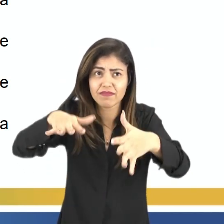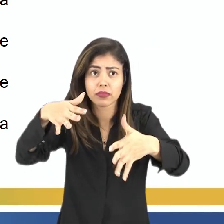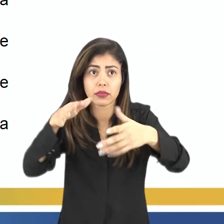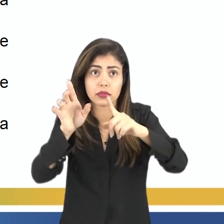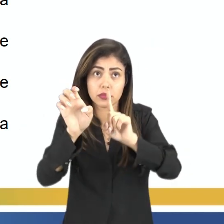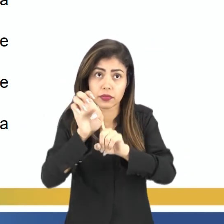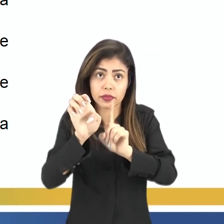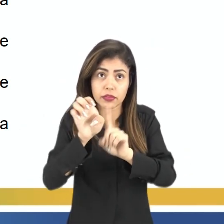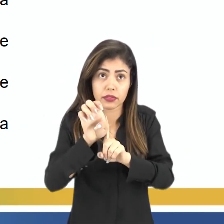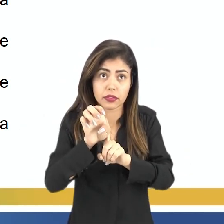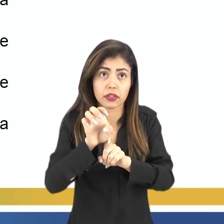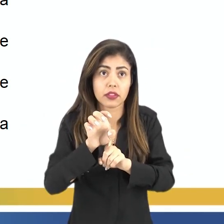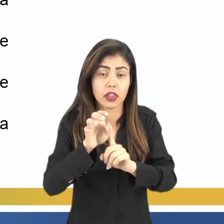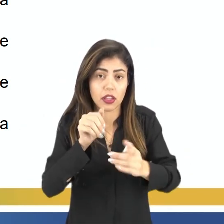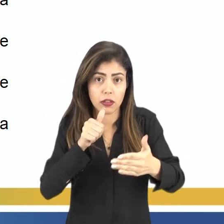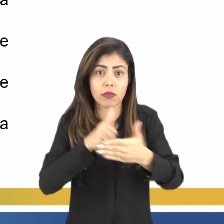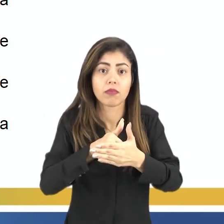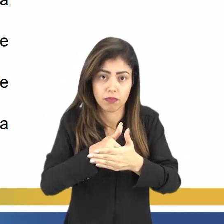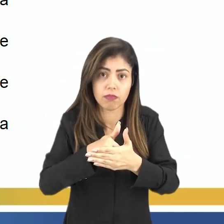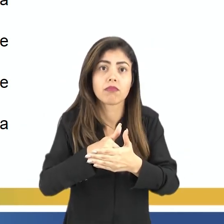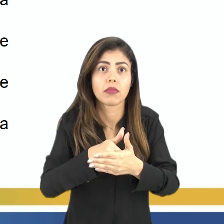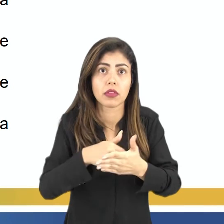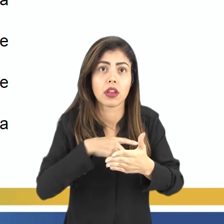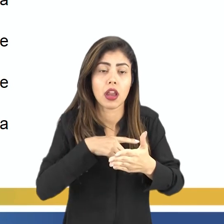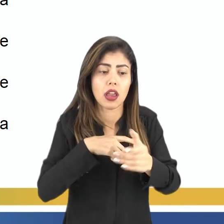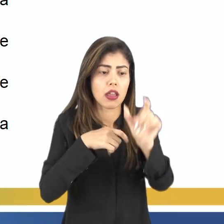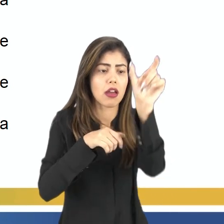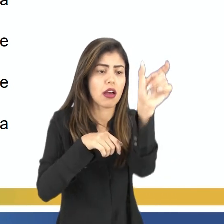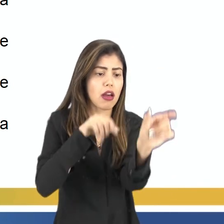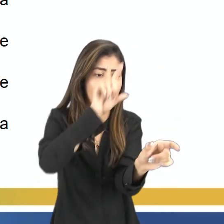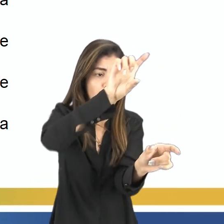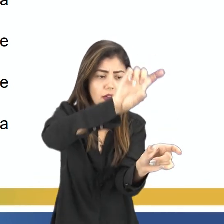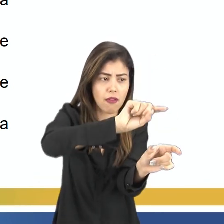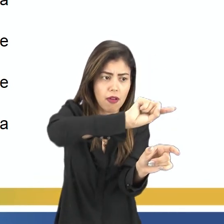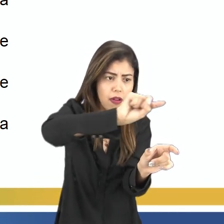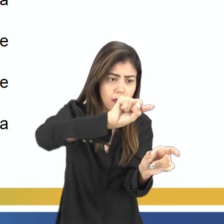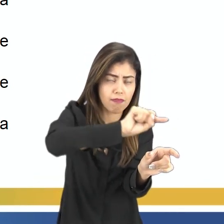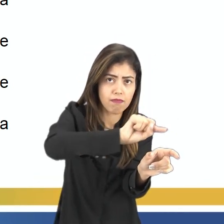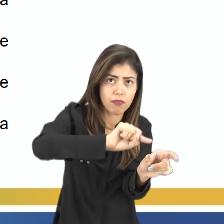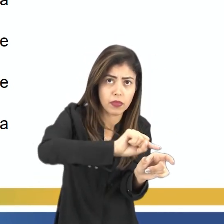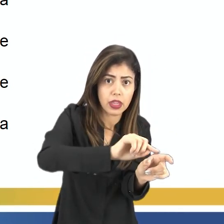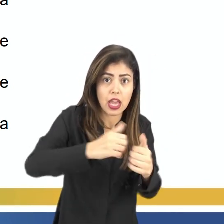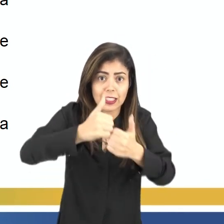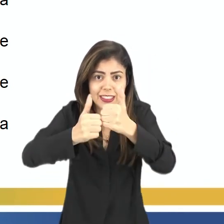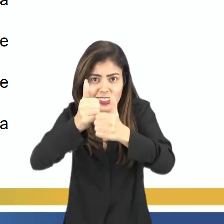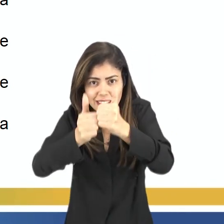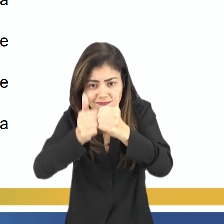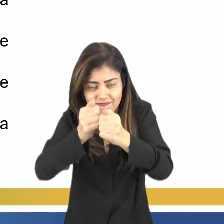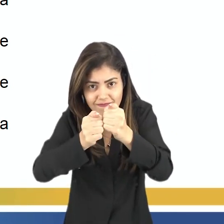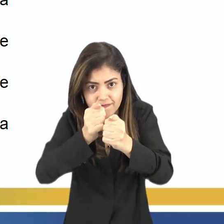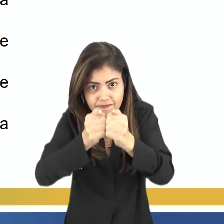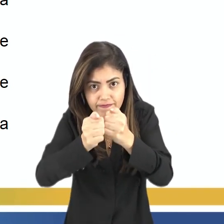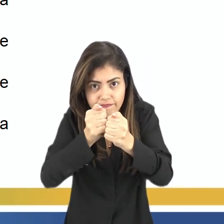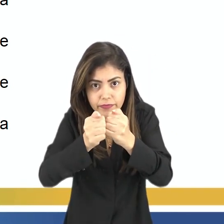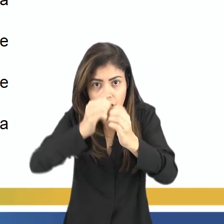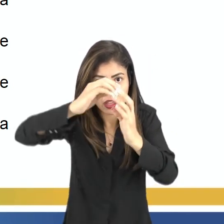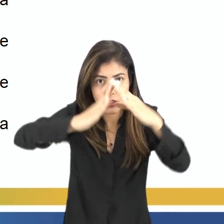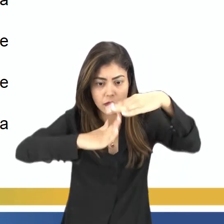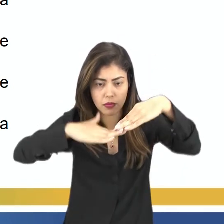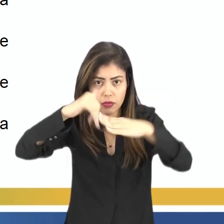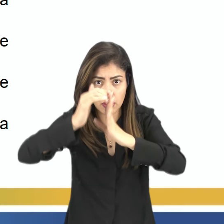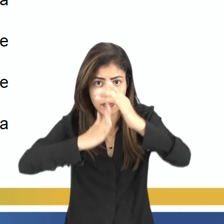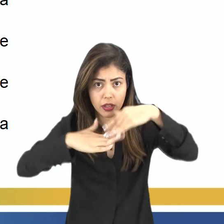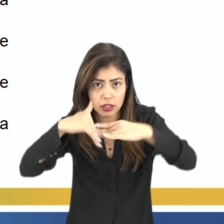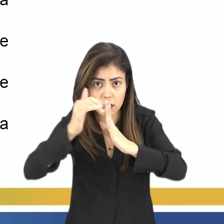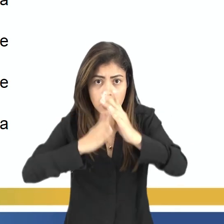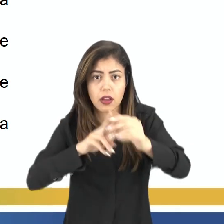E, ó. Amortece o impacto entre as vértebras e permitem a rigidez e a flexibilidade da coluna.